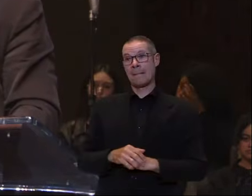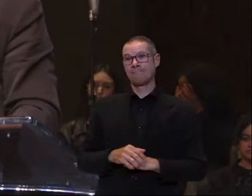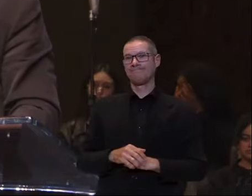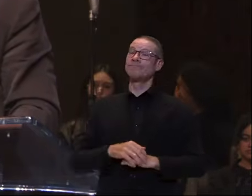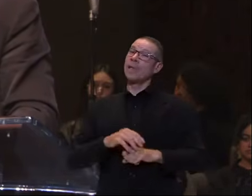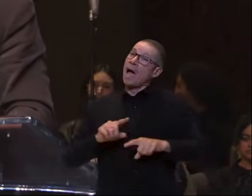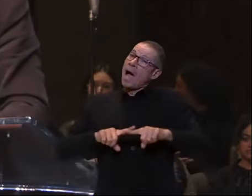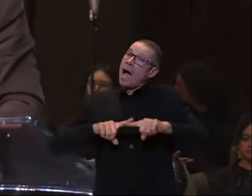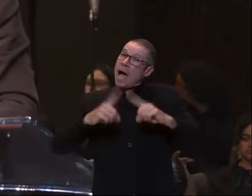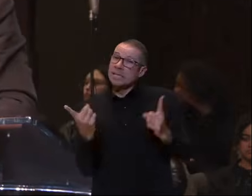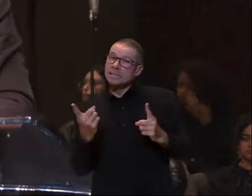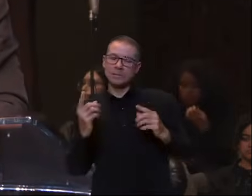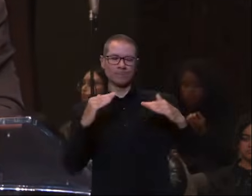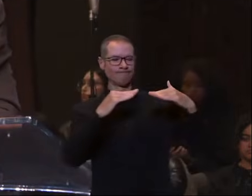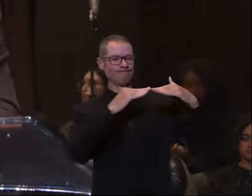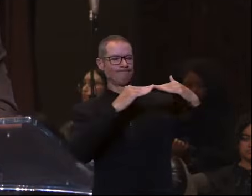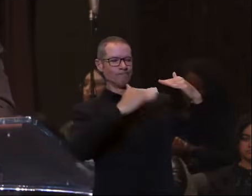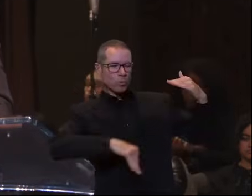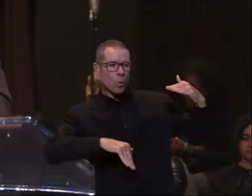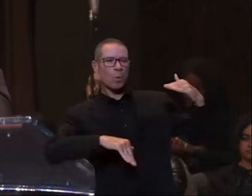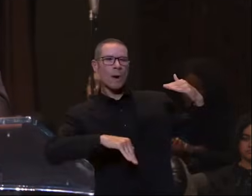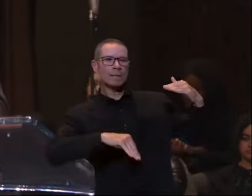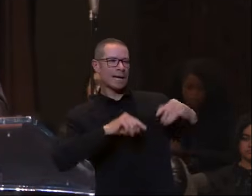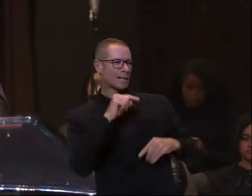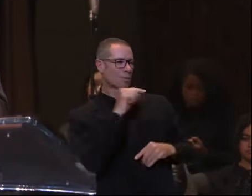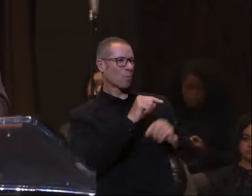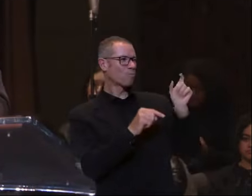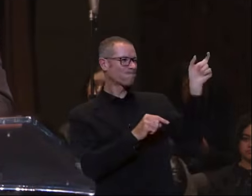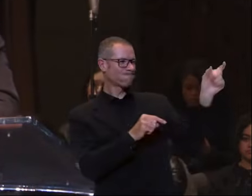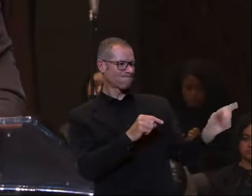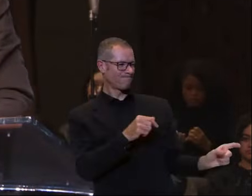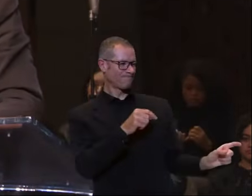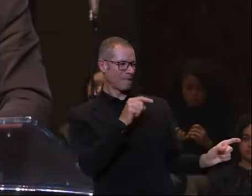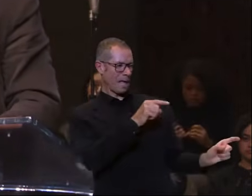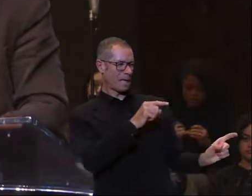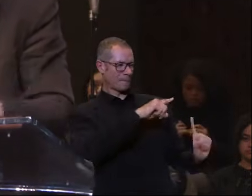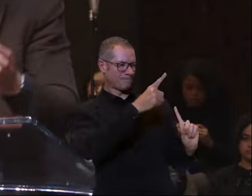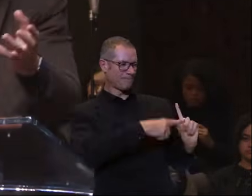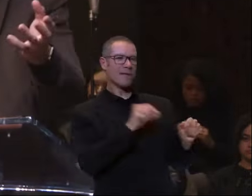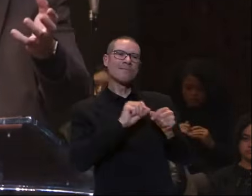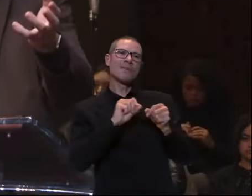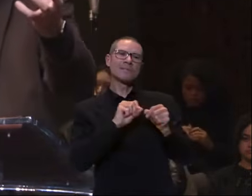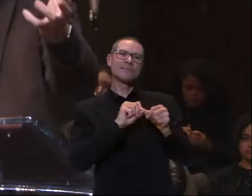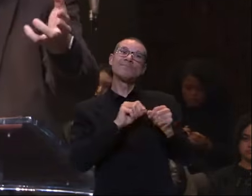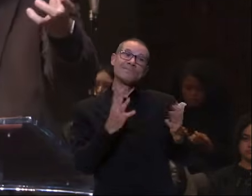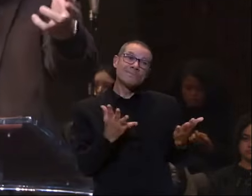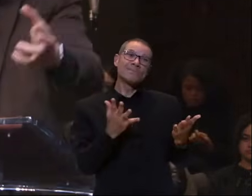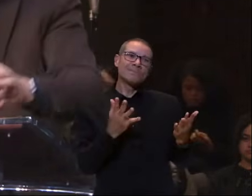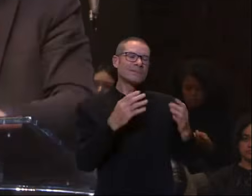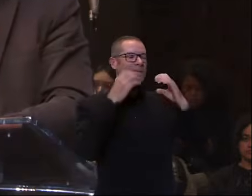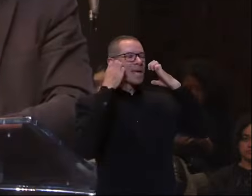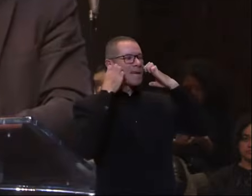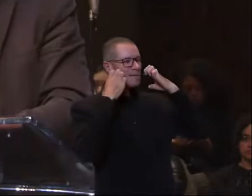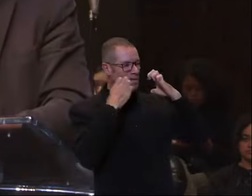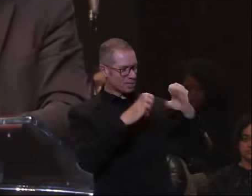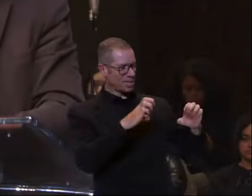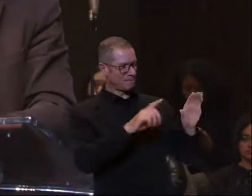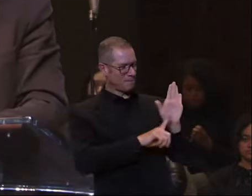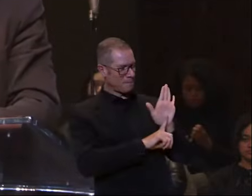E ainda que eu não concordasse com o que ela fez, eu apresentei o Evangelho da